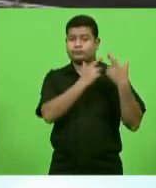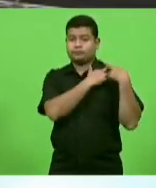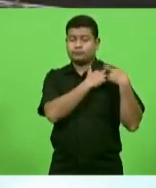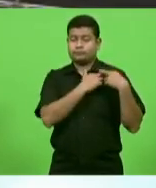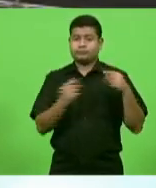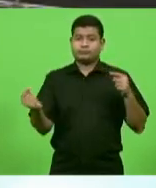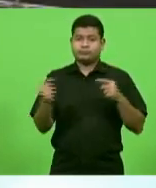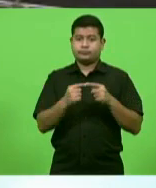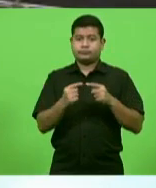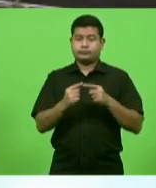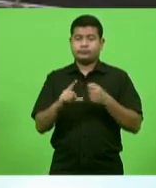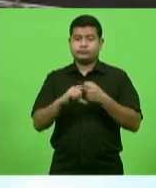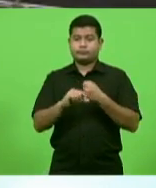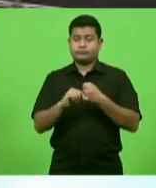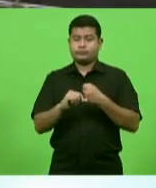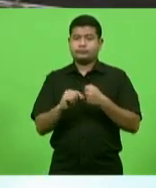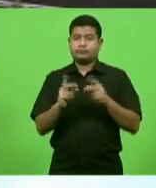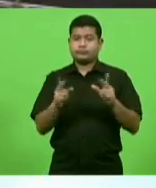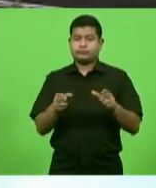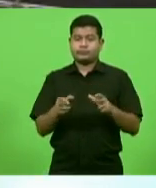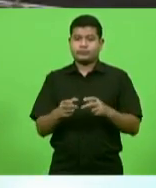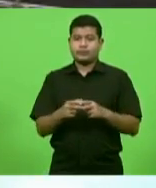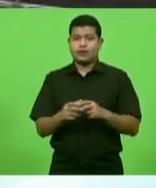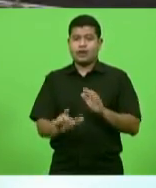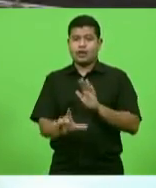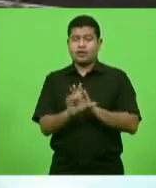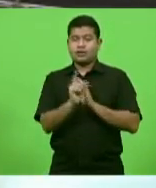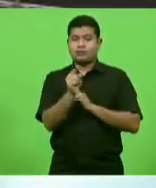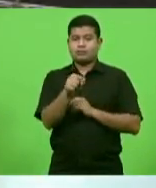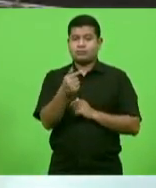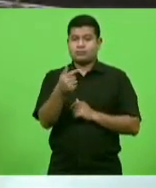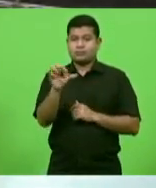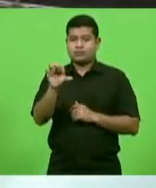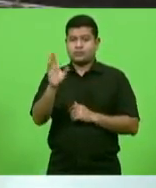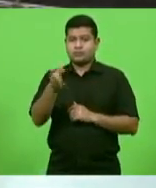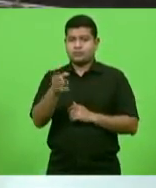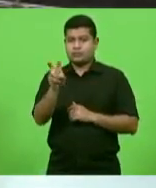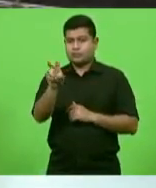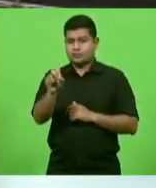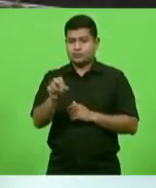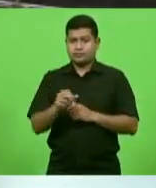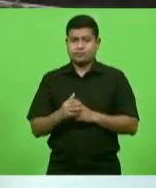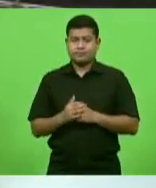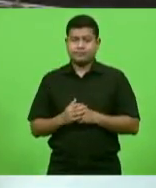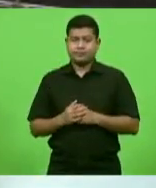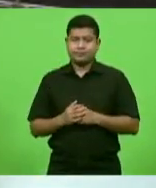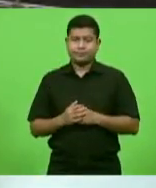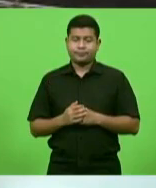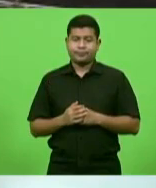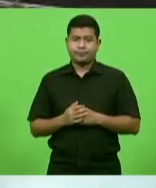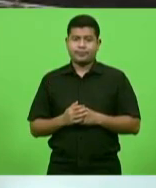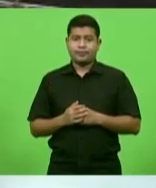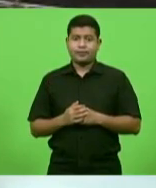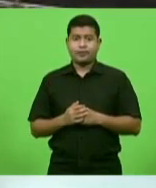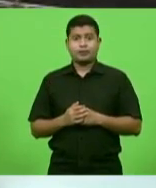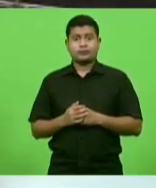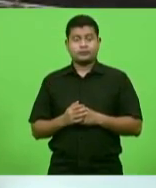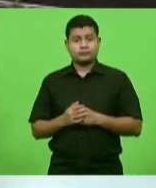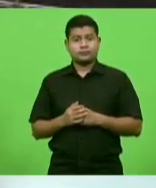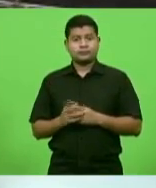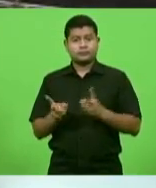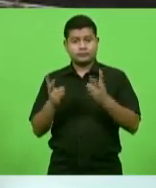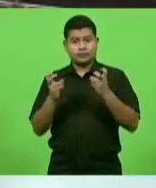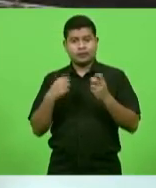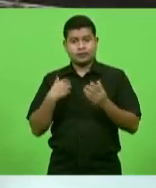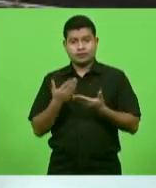no mesmo é artigo da lei 1.079 de 50 notas seu